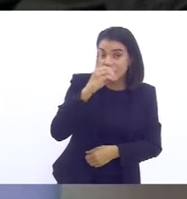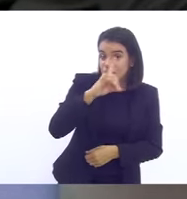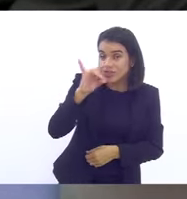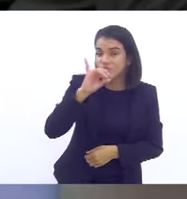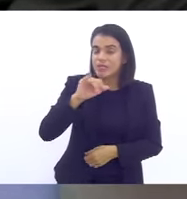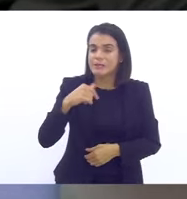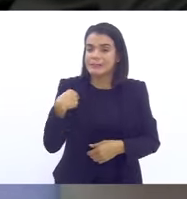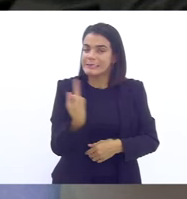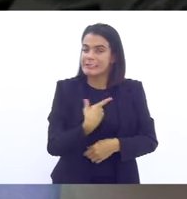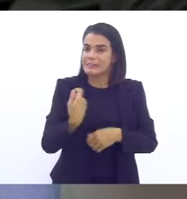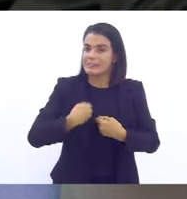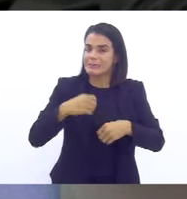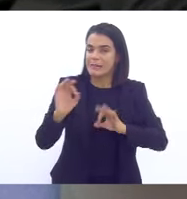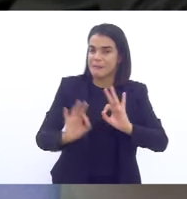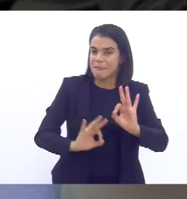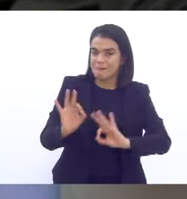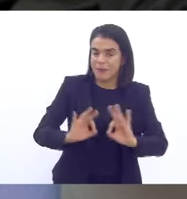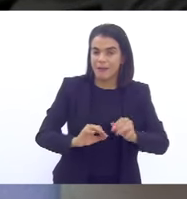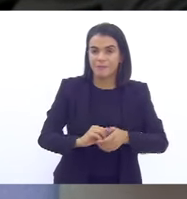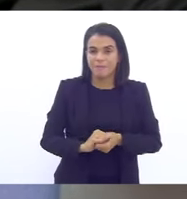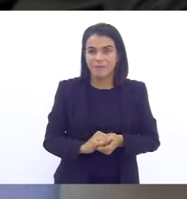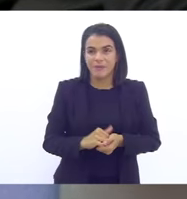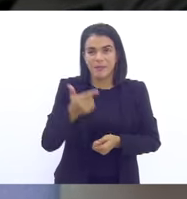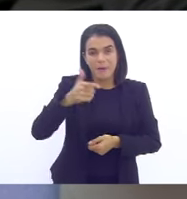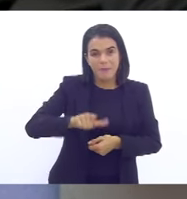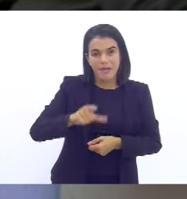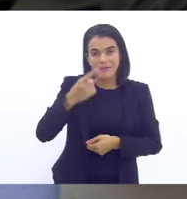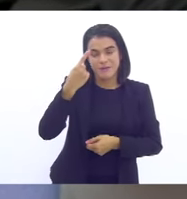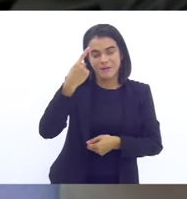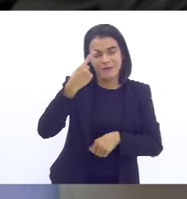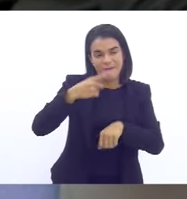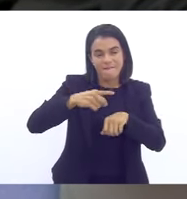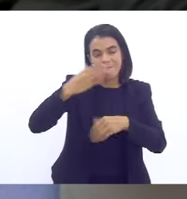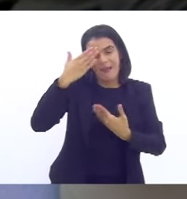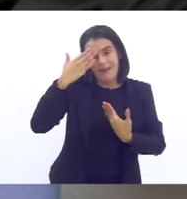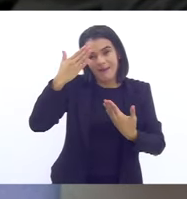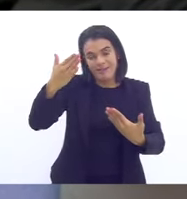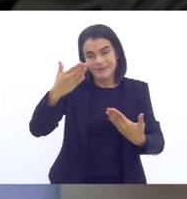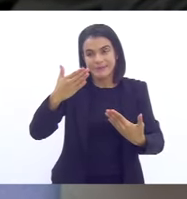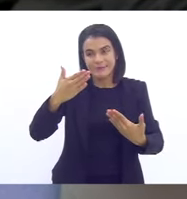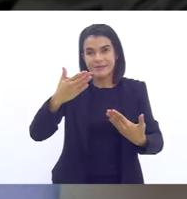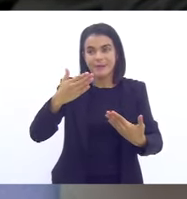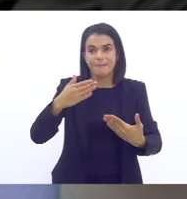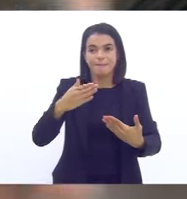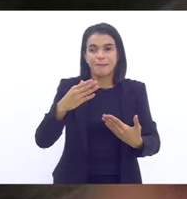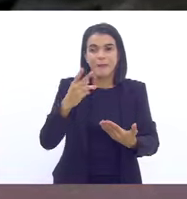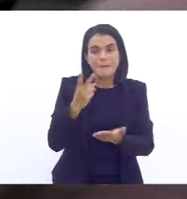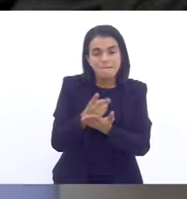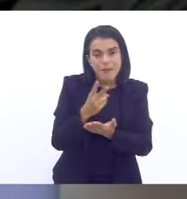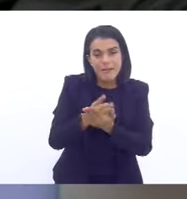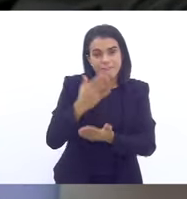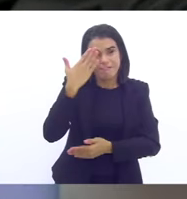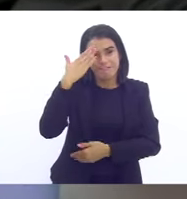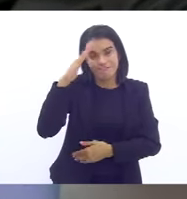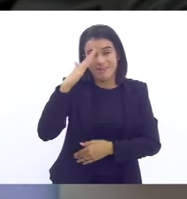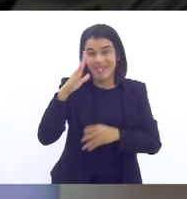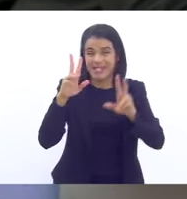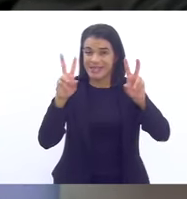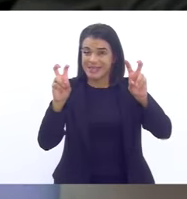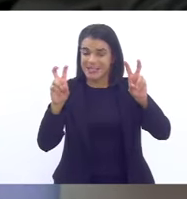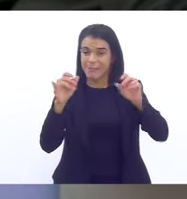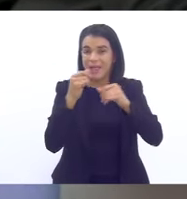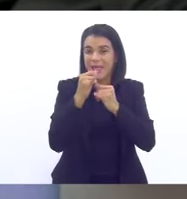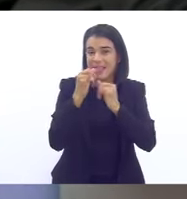gente precisa estar preparado para lidar com elas. Então, mais uma vez, agradecer aqui, deputado Rodrigo Amorim. Mesmo entendendo que esse tema de energia é um tema que está na